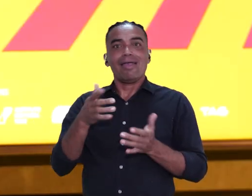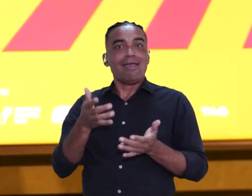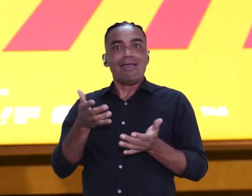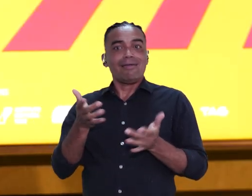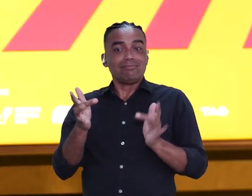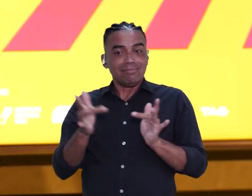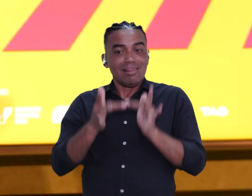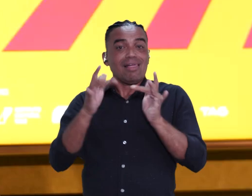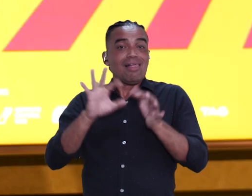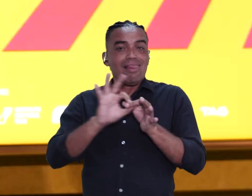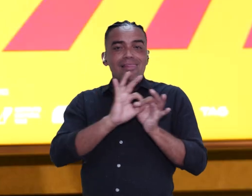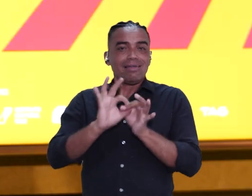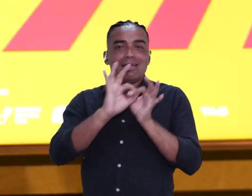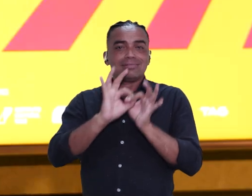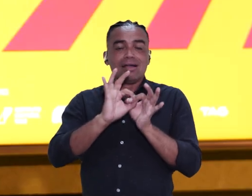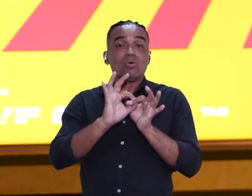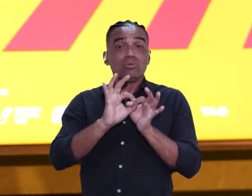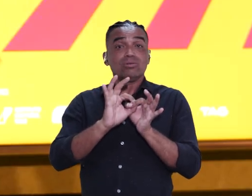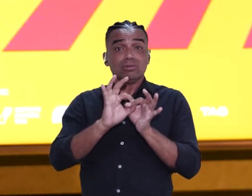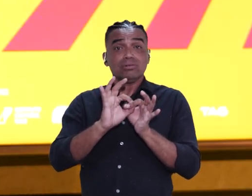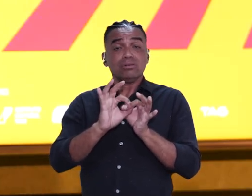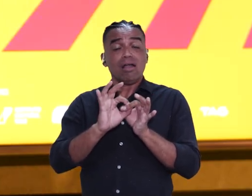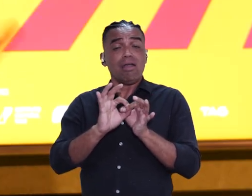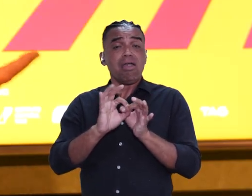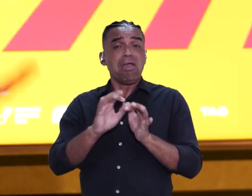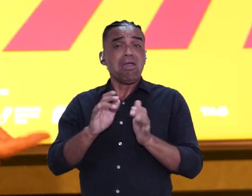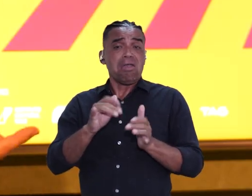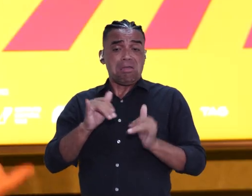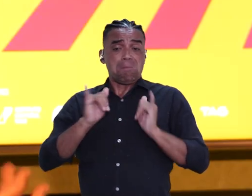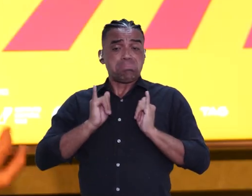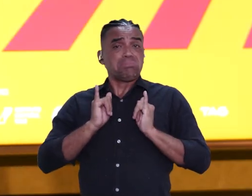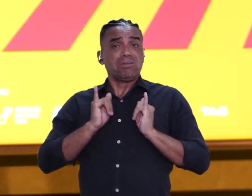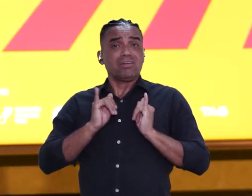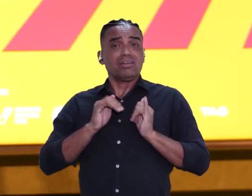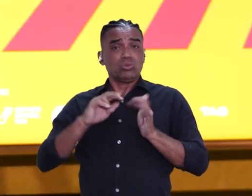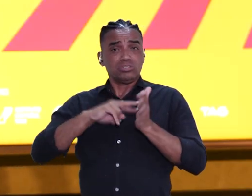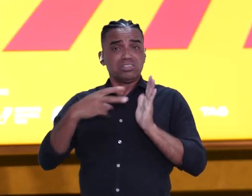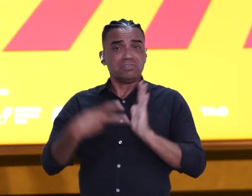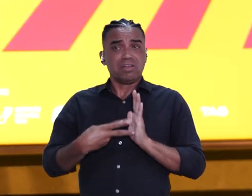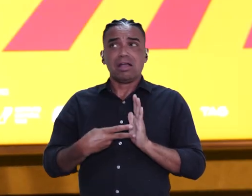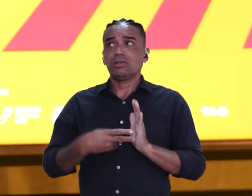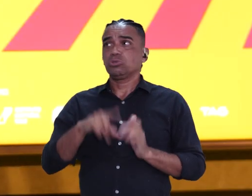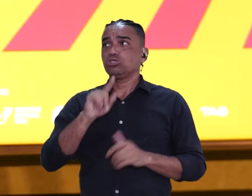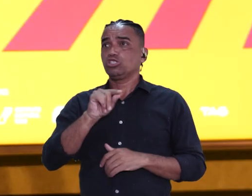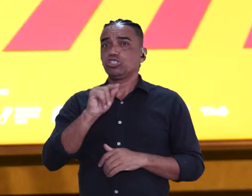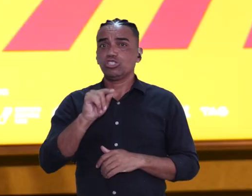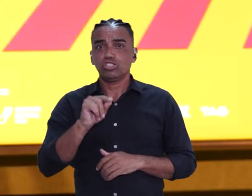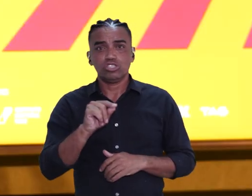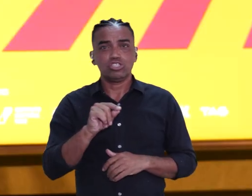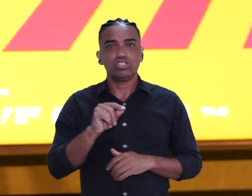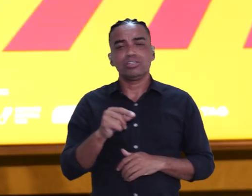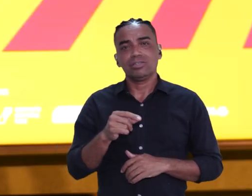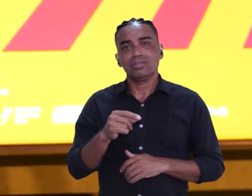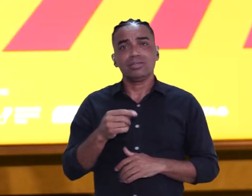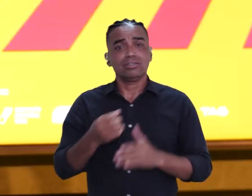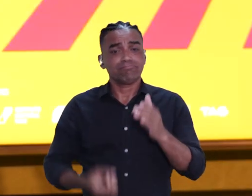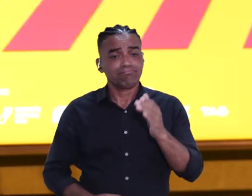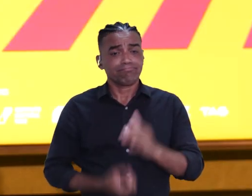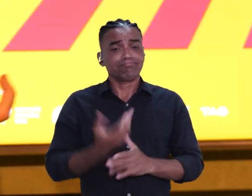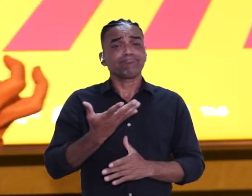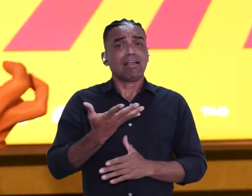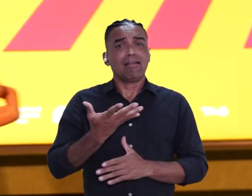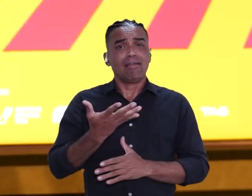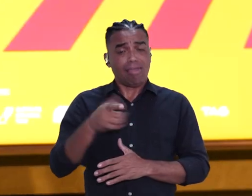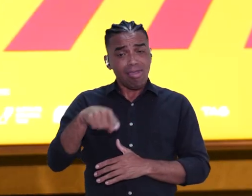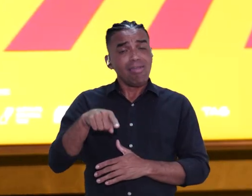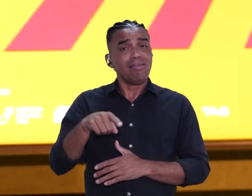É fundamental que haja intimidade com a opacidade, no sentido de se constituir,